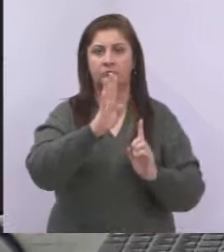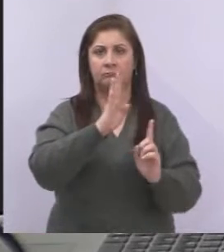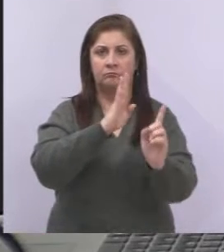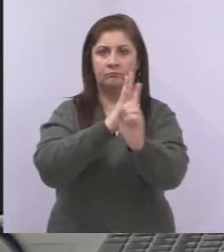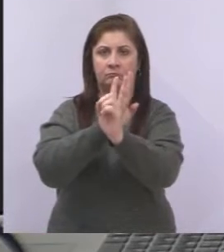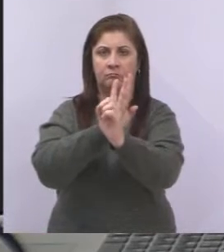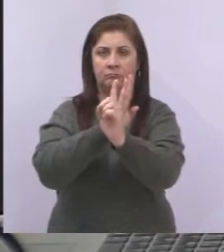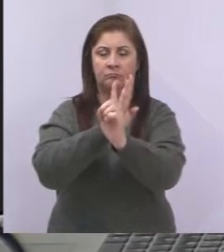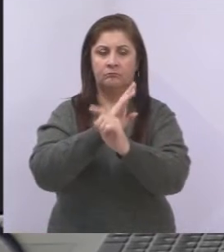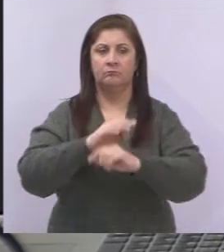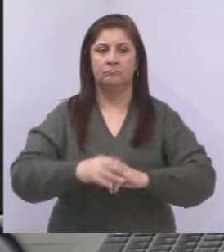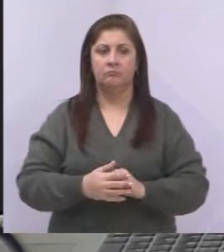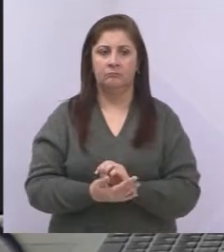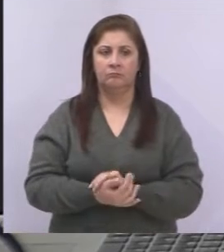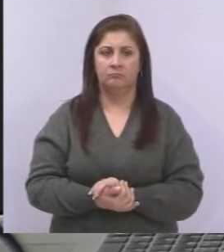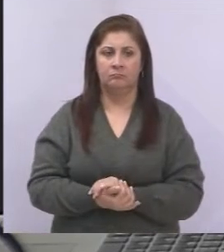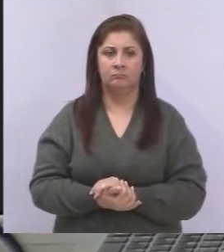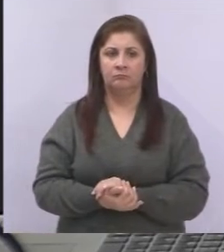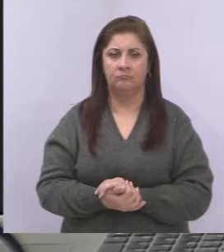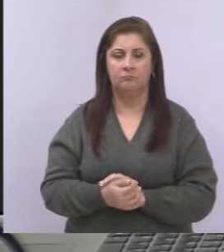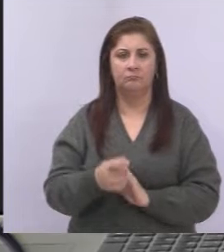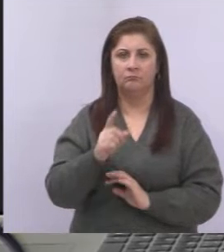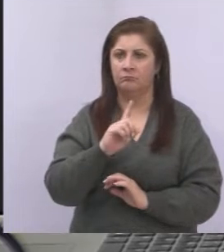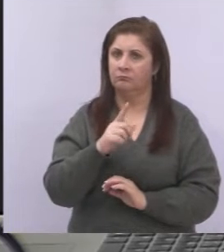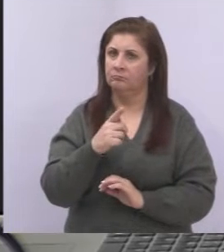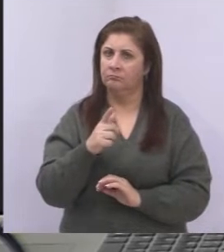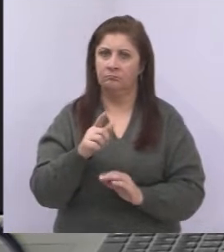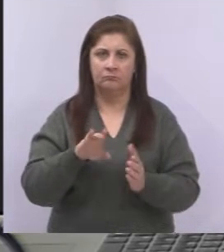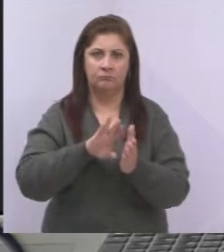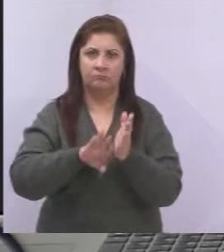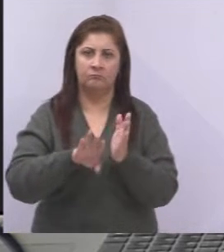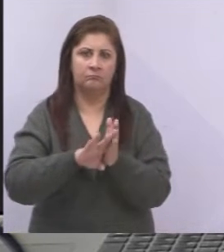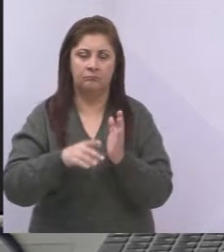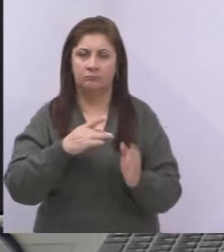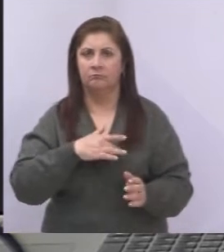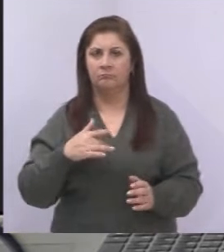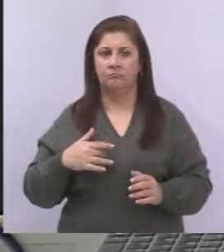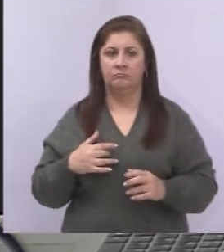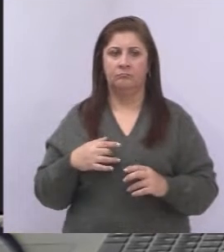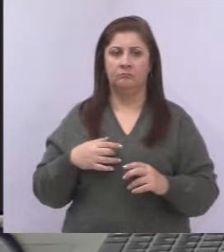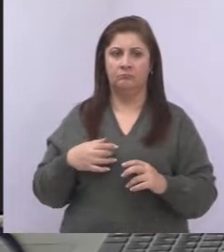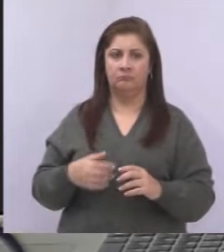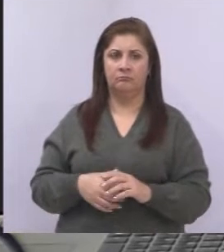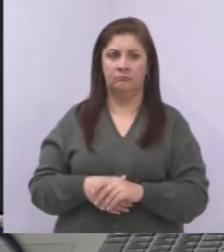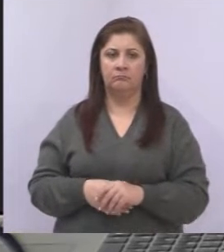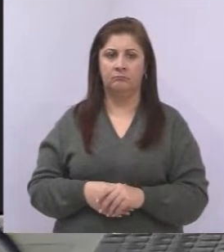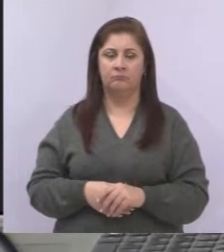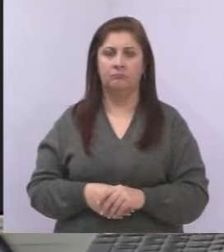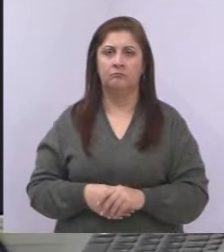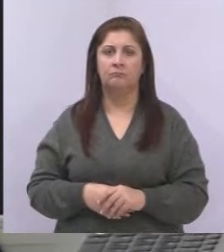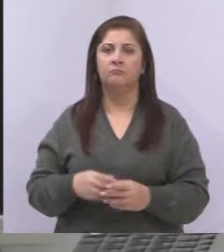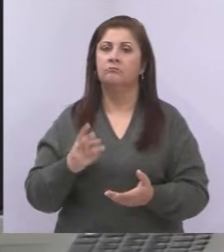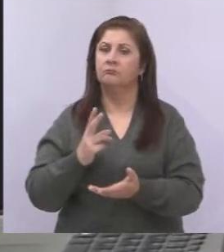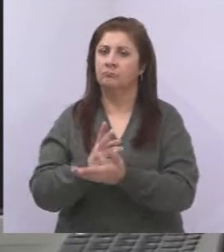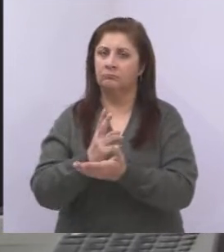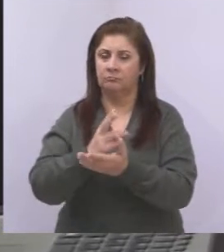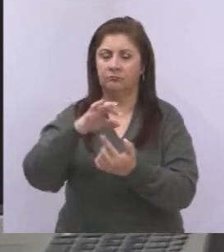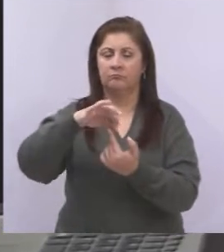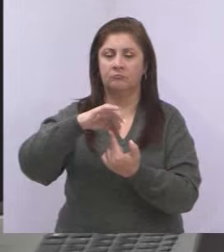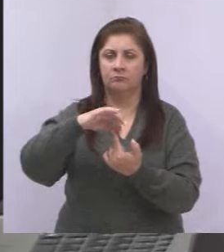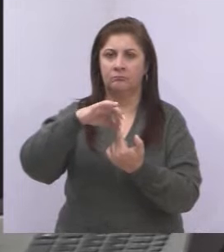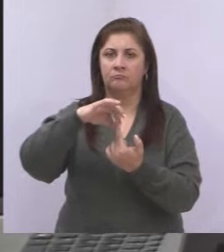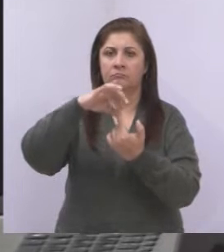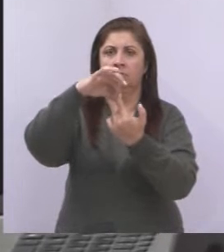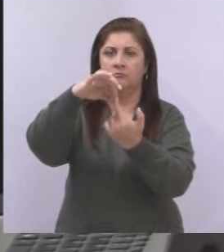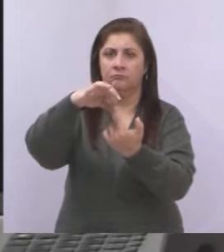tem 60 anos. Não está tirando nenhuma coisa da saúde. A preferência dele sempre será a